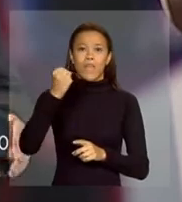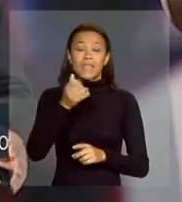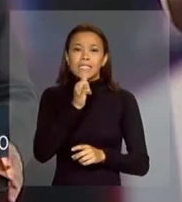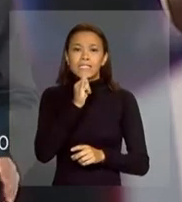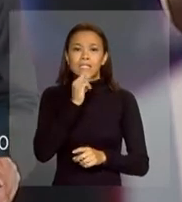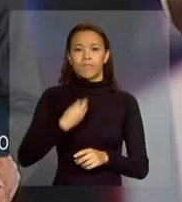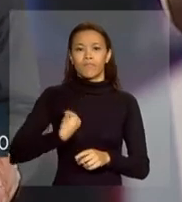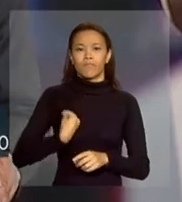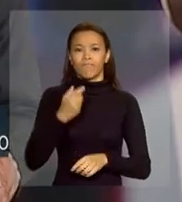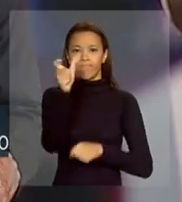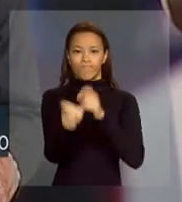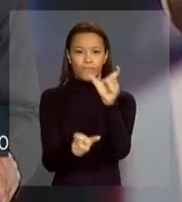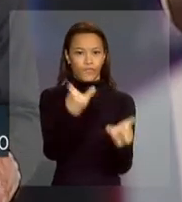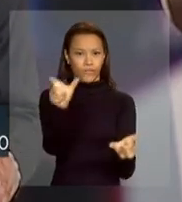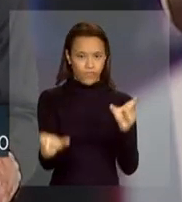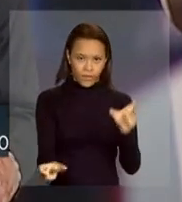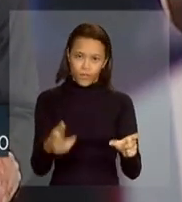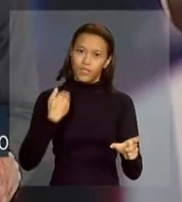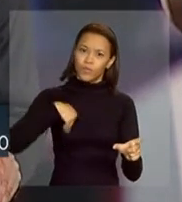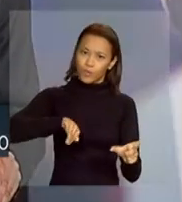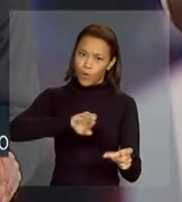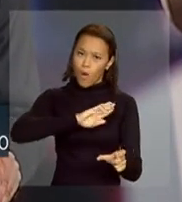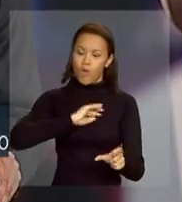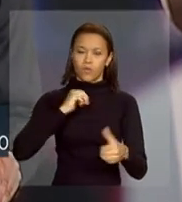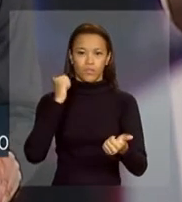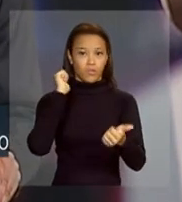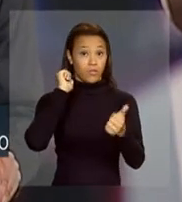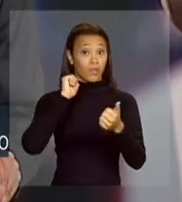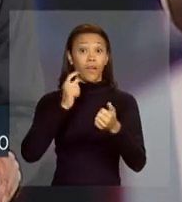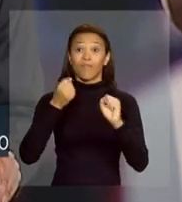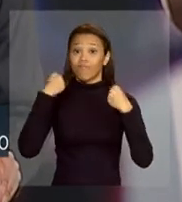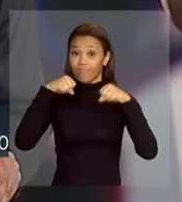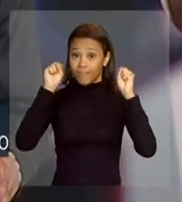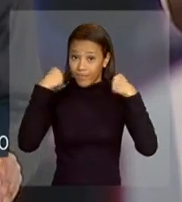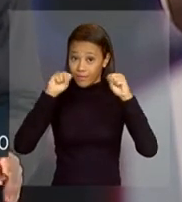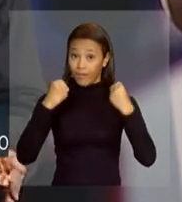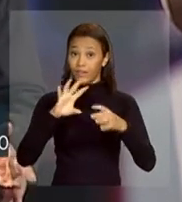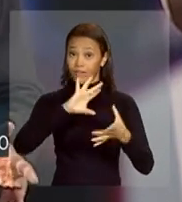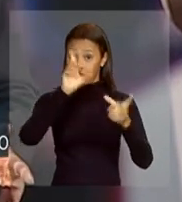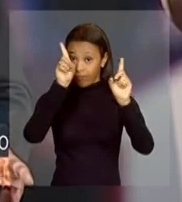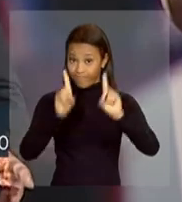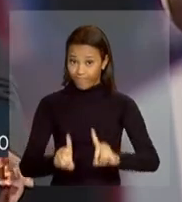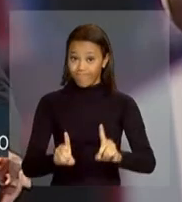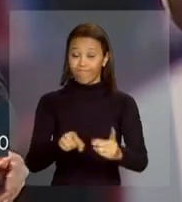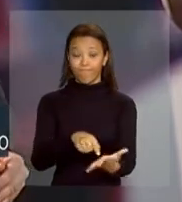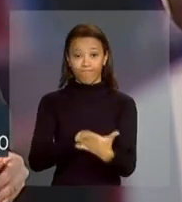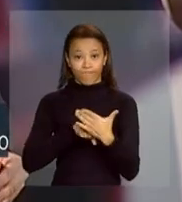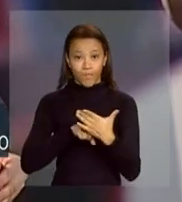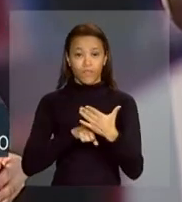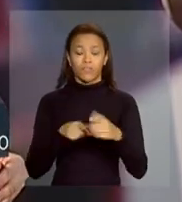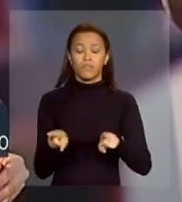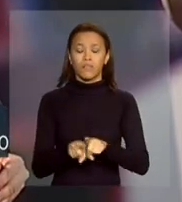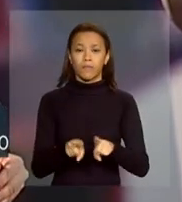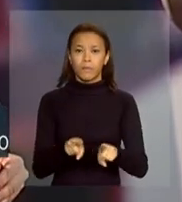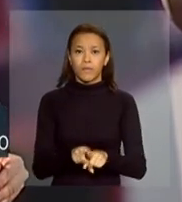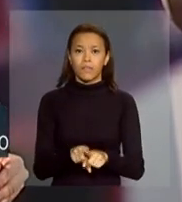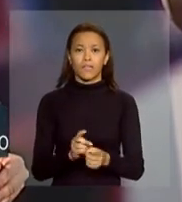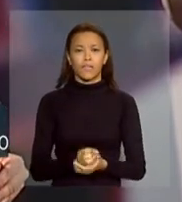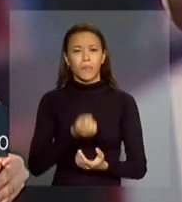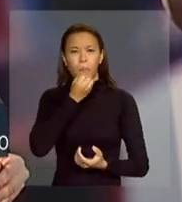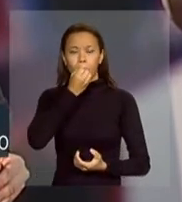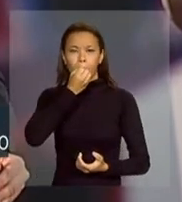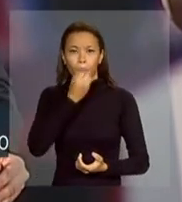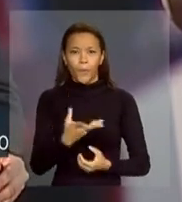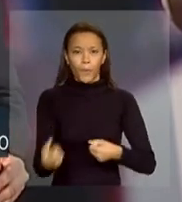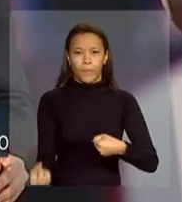sempre os nossos atletas Paraolímpicos nos dão e de outro lado com a forma que a